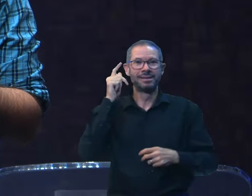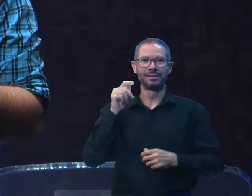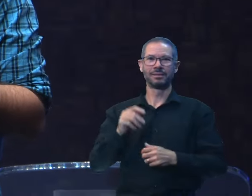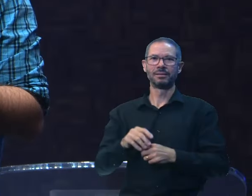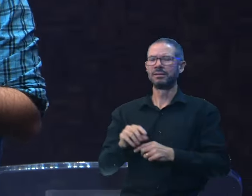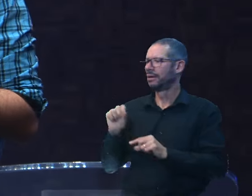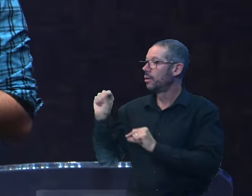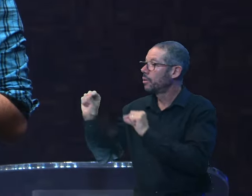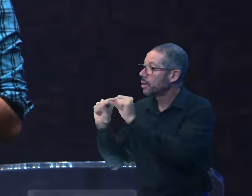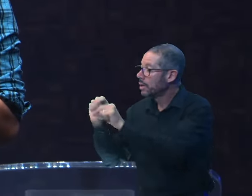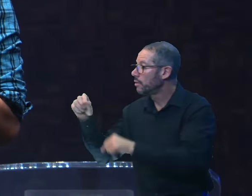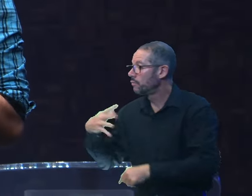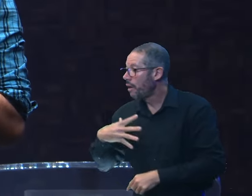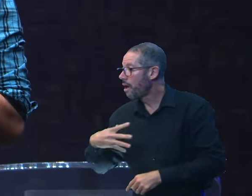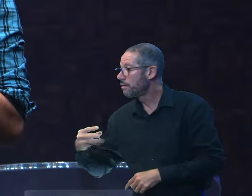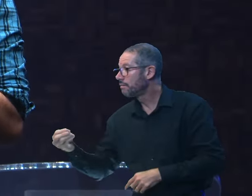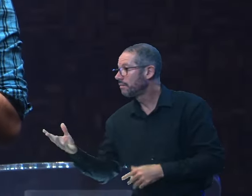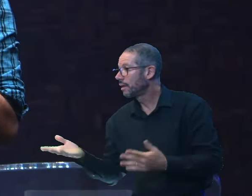Que foi, filho?